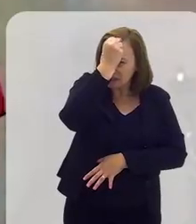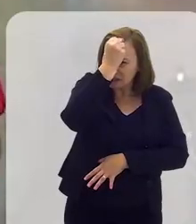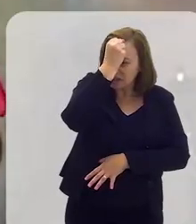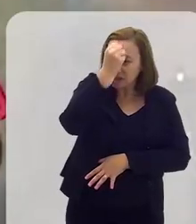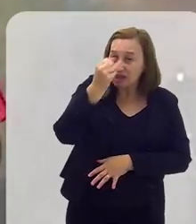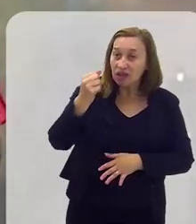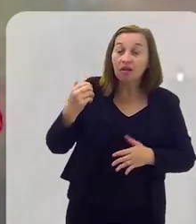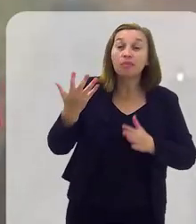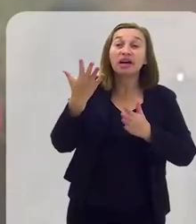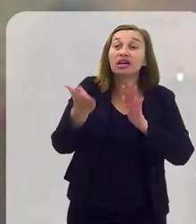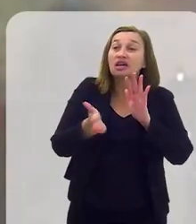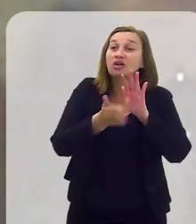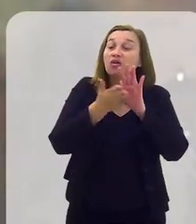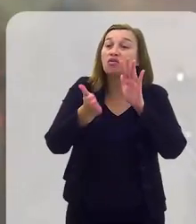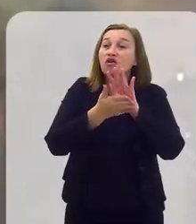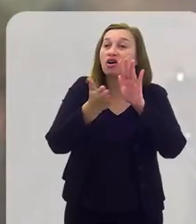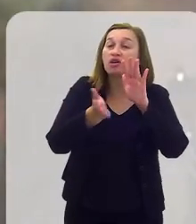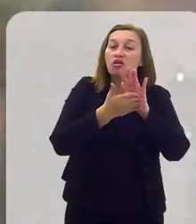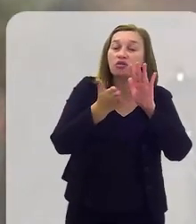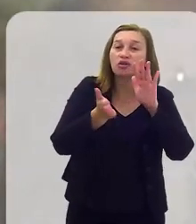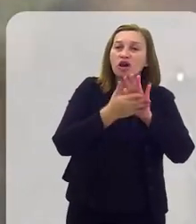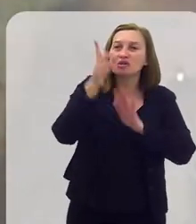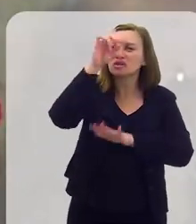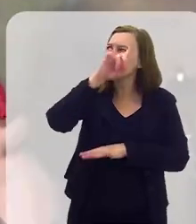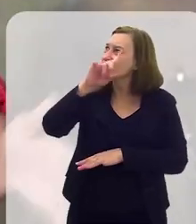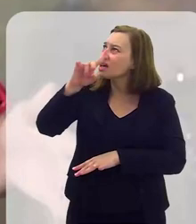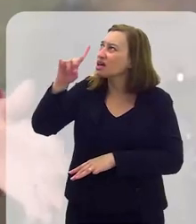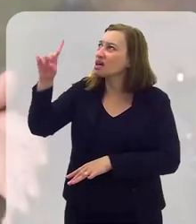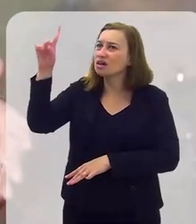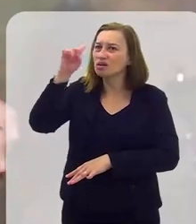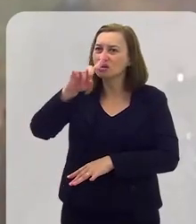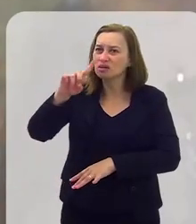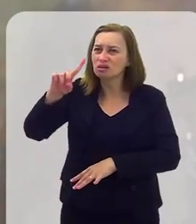cansam adoração de todos que enfim